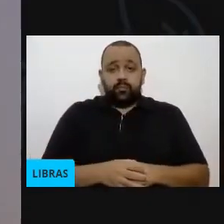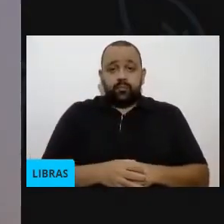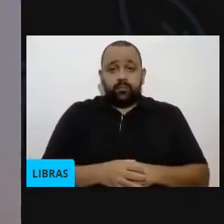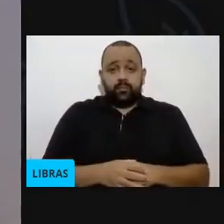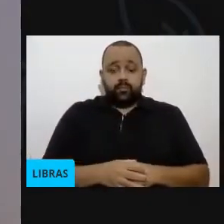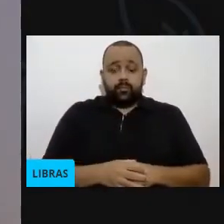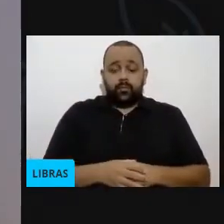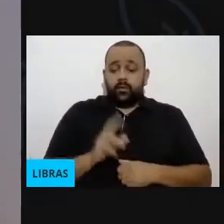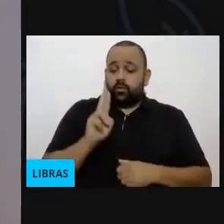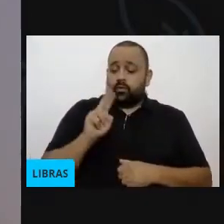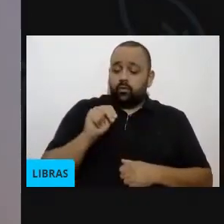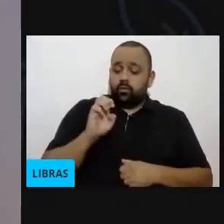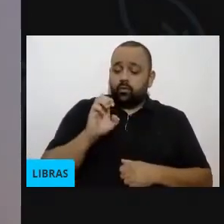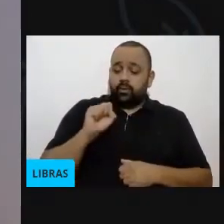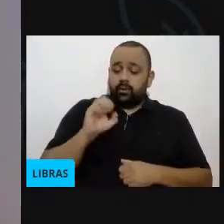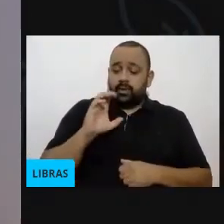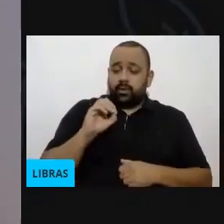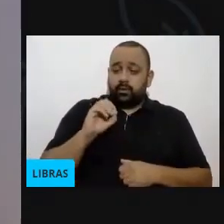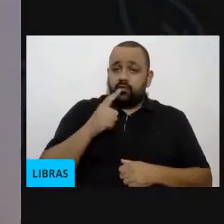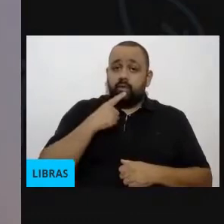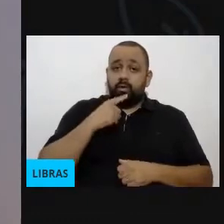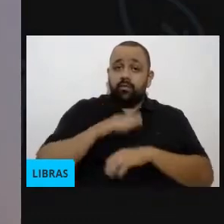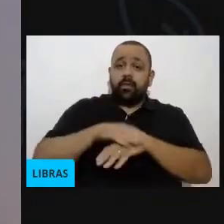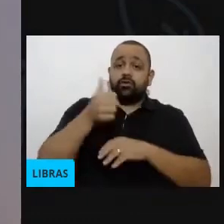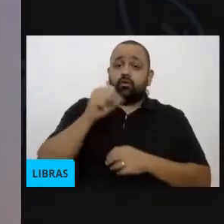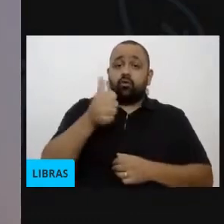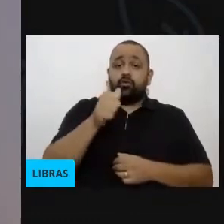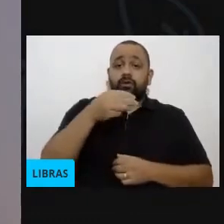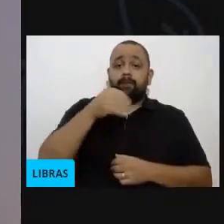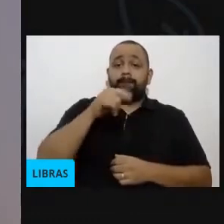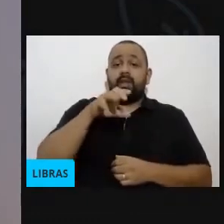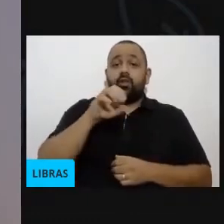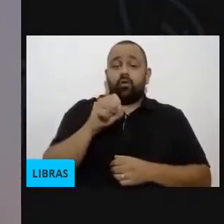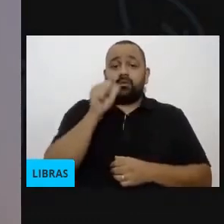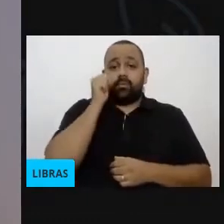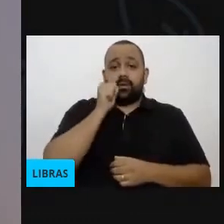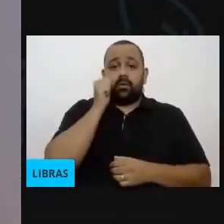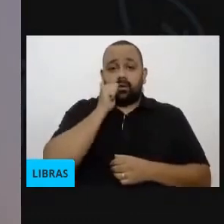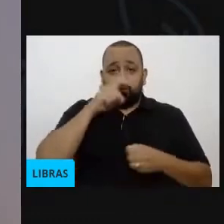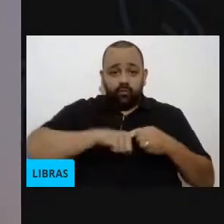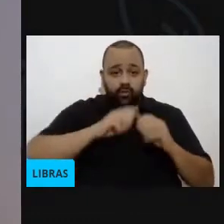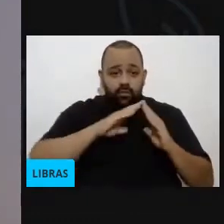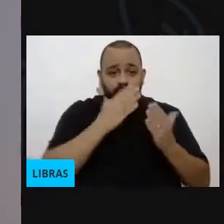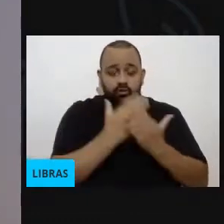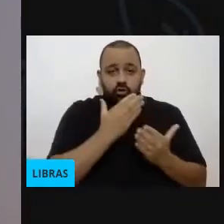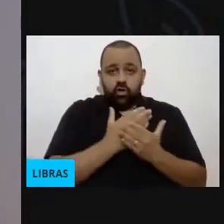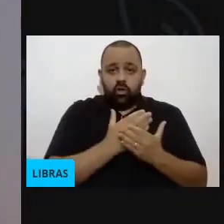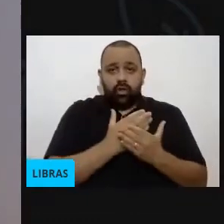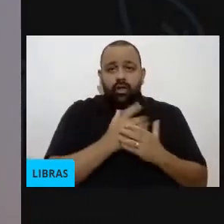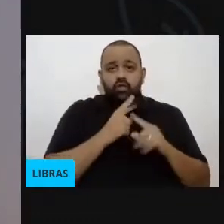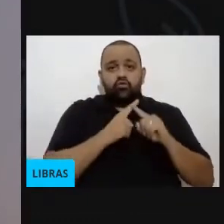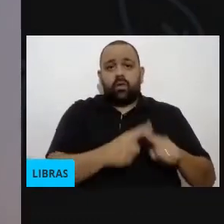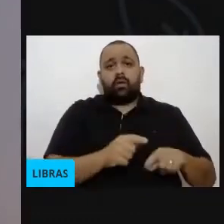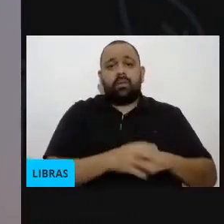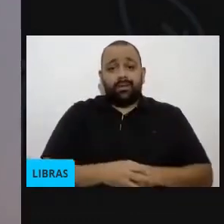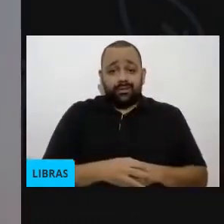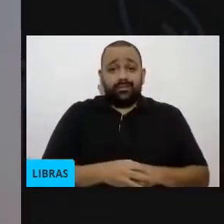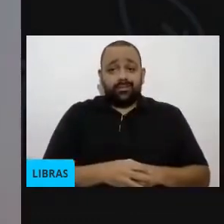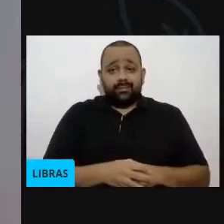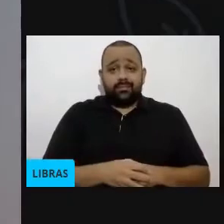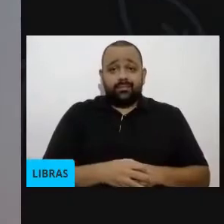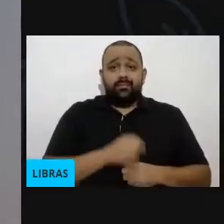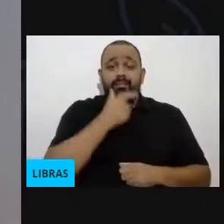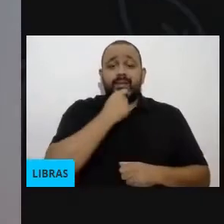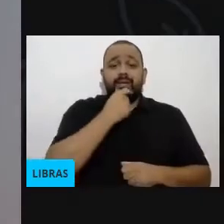a Unesco lança um documento dizendo que mais de 11 milhões de meninas não vão voltar para a escola nunca mais. Meninos que se voltaram para a